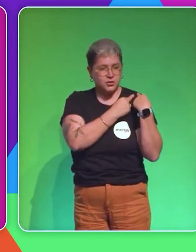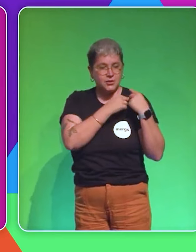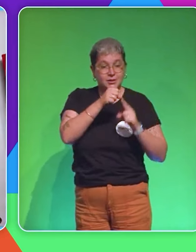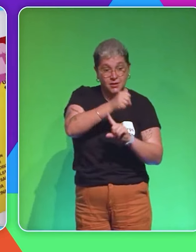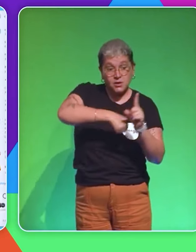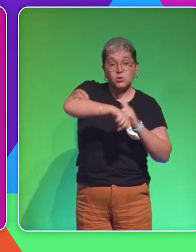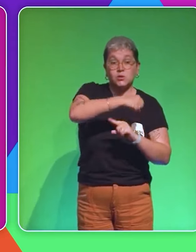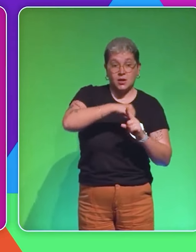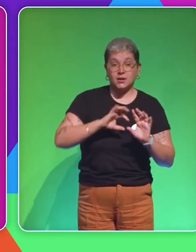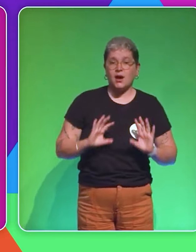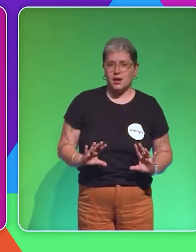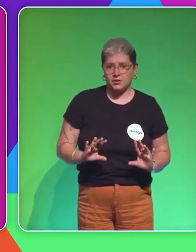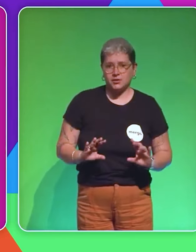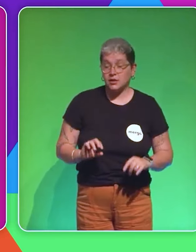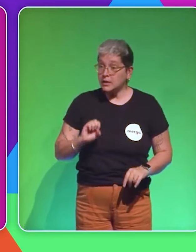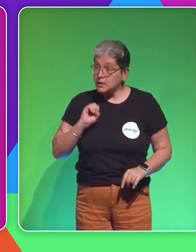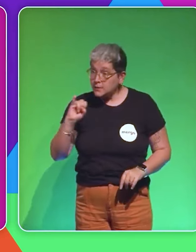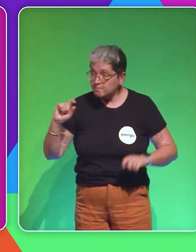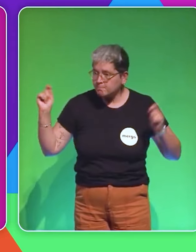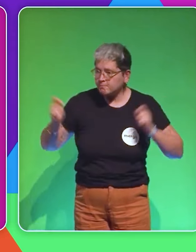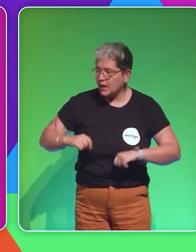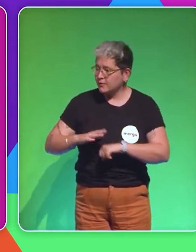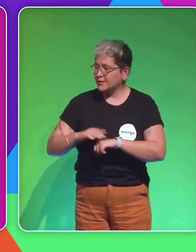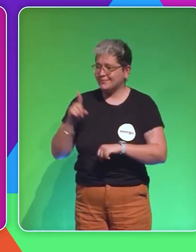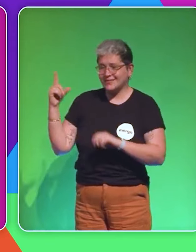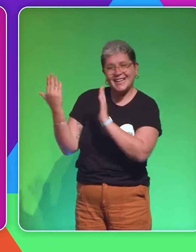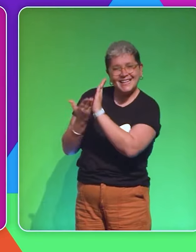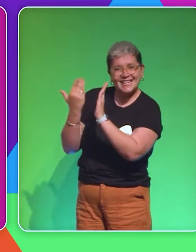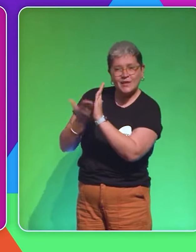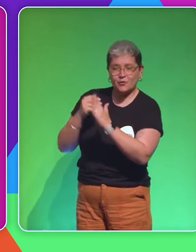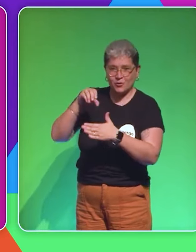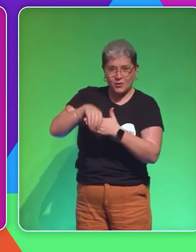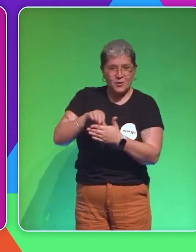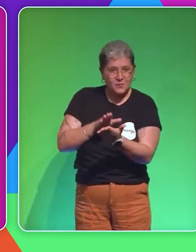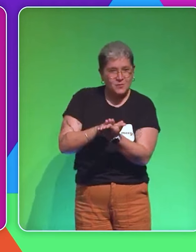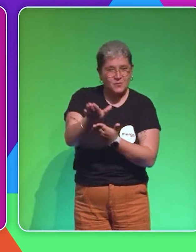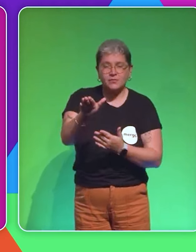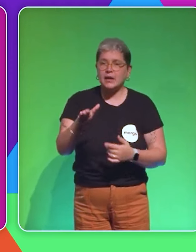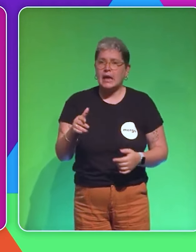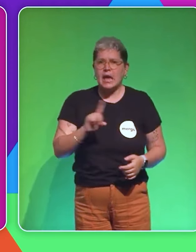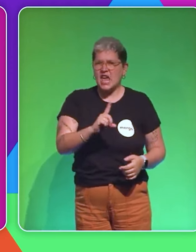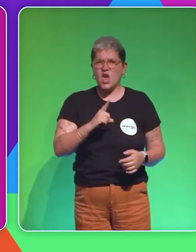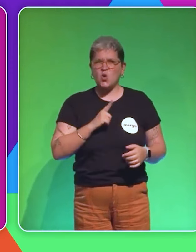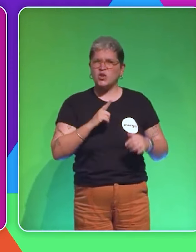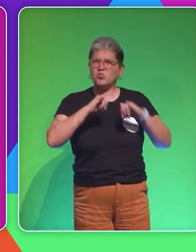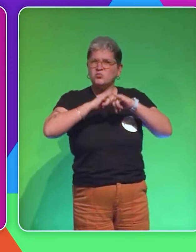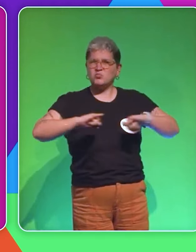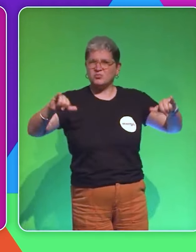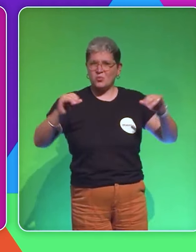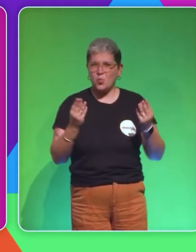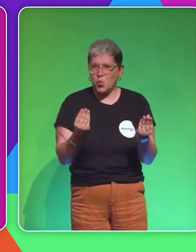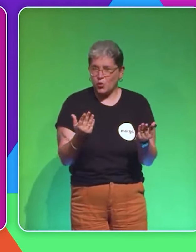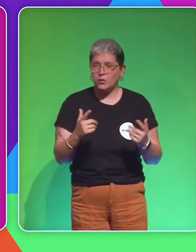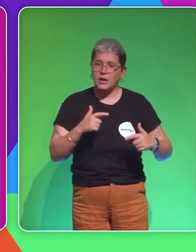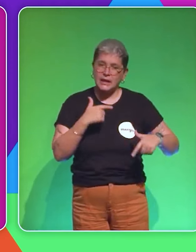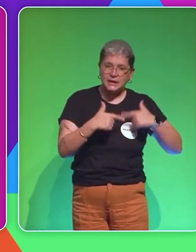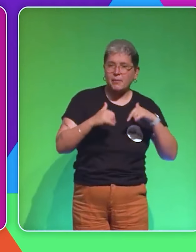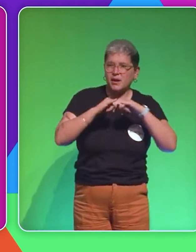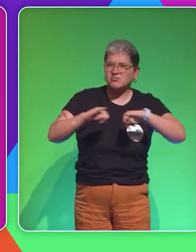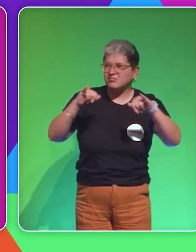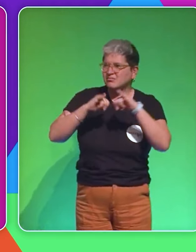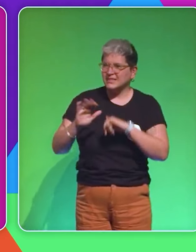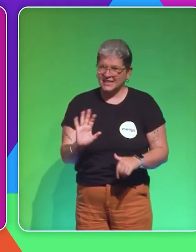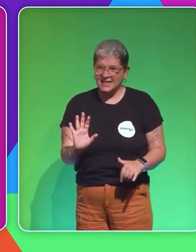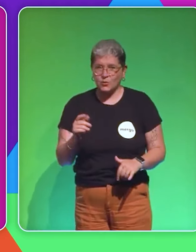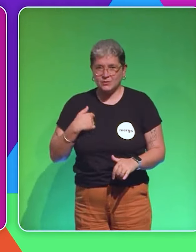o que que dê para fazer a gente faz eu publiquei esse livro eu nem faço muito post de p assim se eu não trabalho mais com permuta como vocês